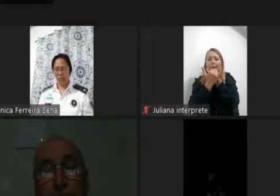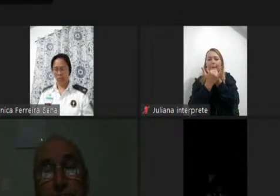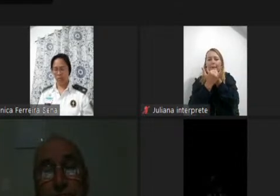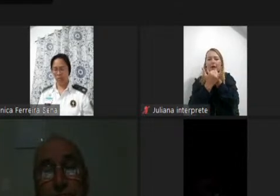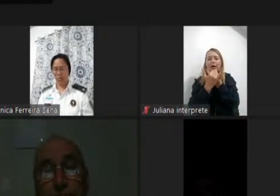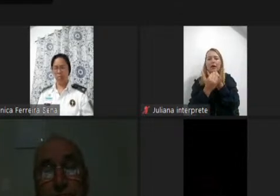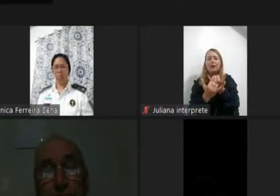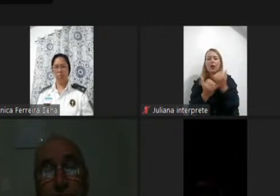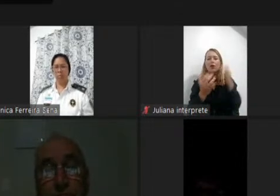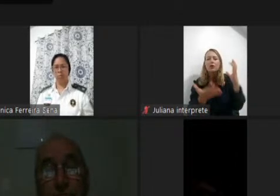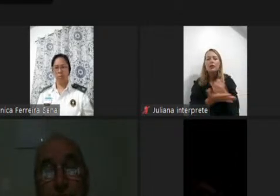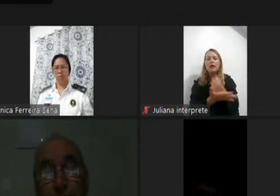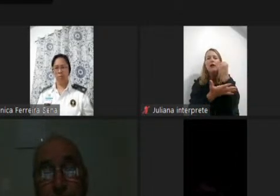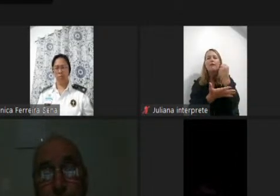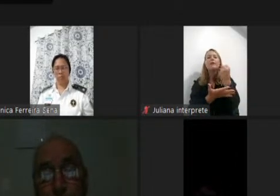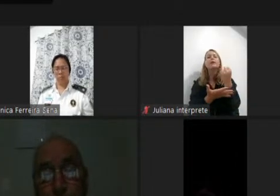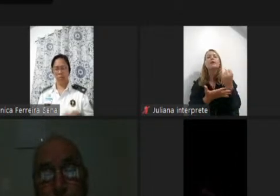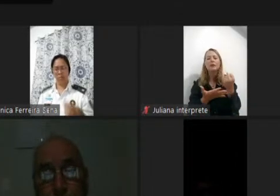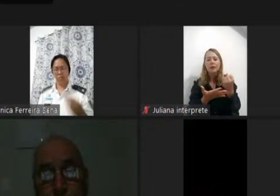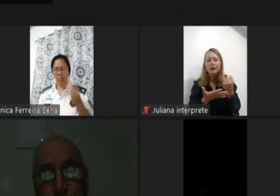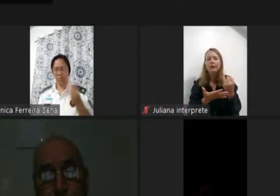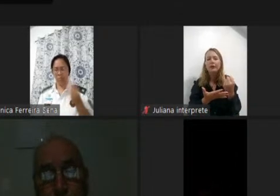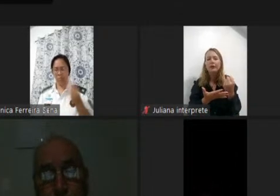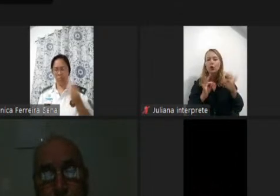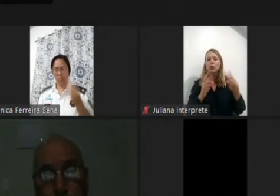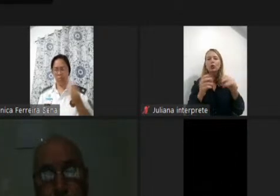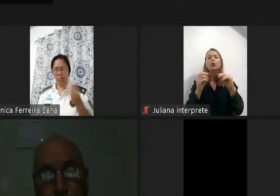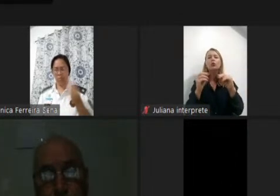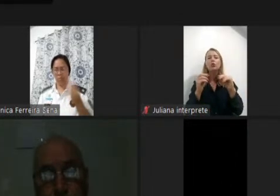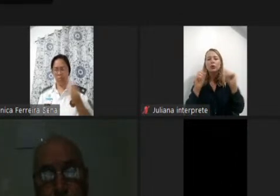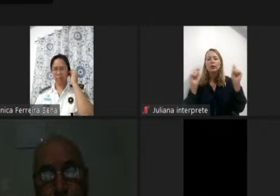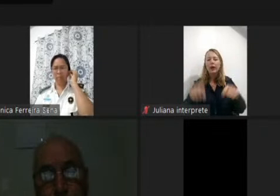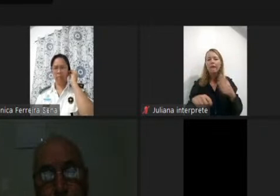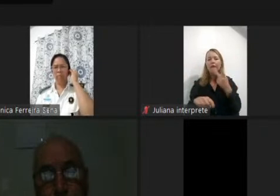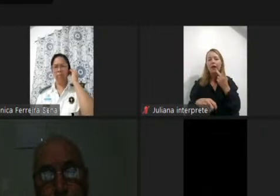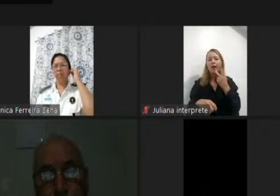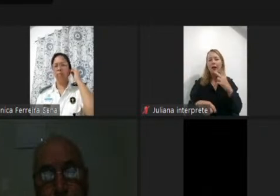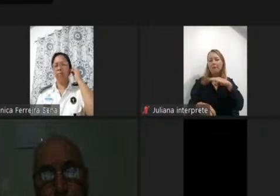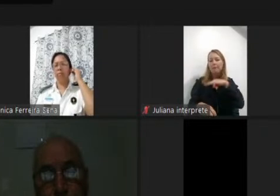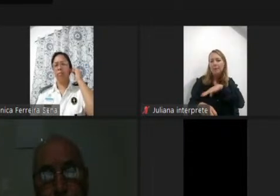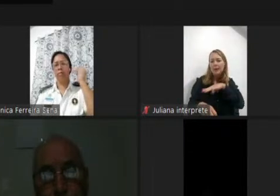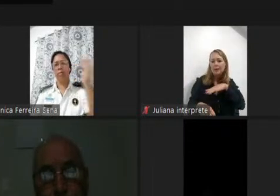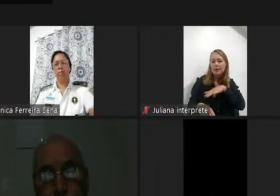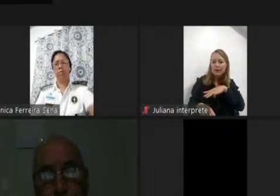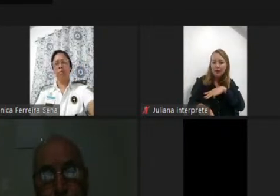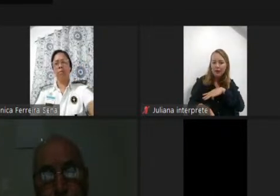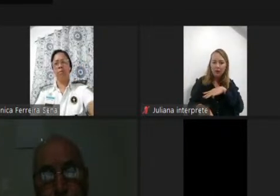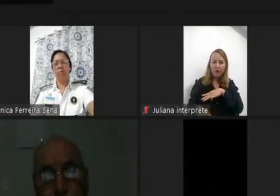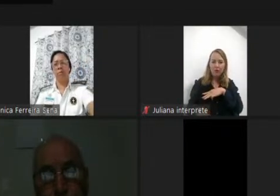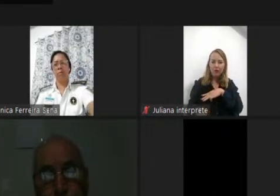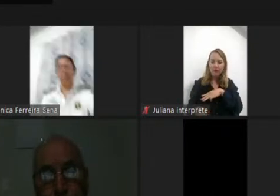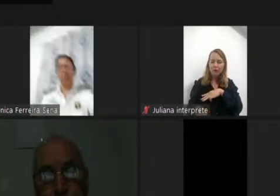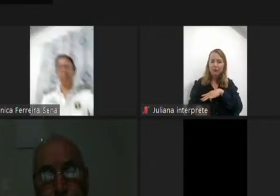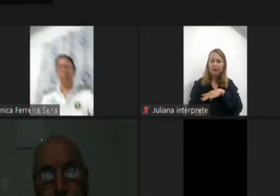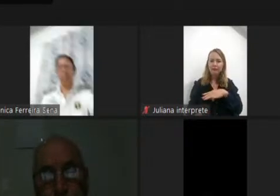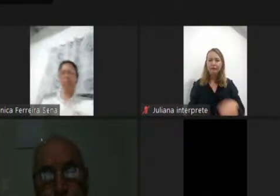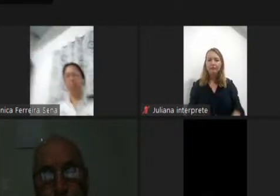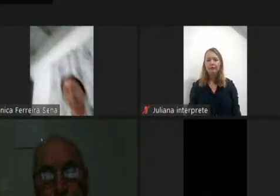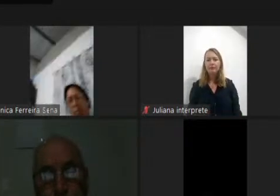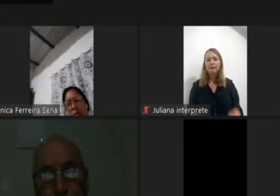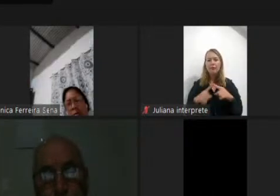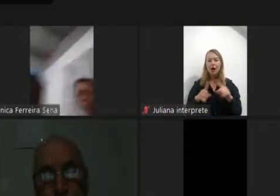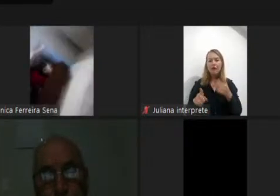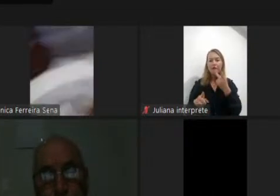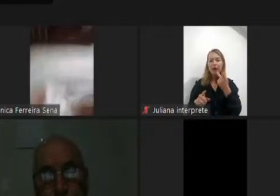clemência. Tudo isso você pode chamar de misericórdia. Mas quando você fala de um substantivo,